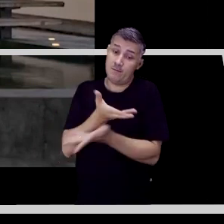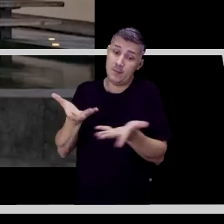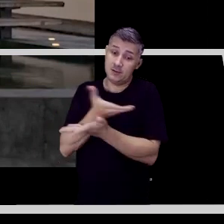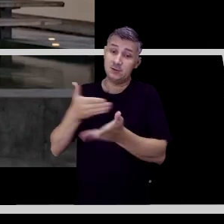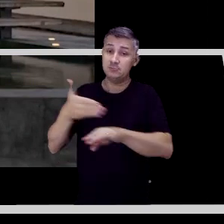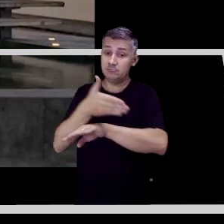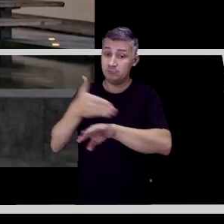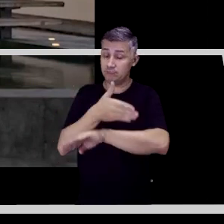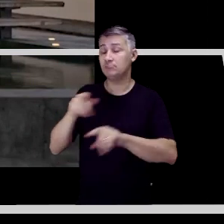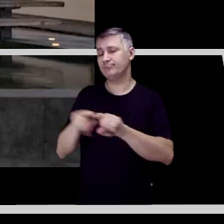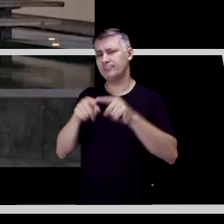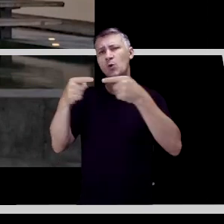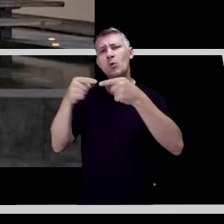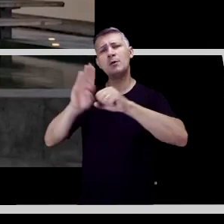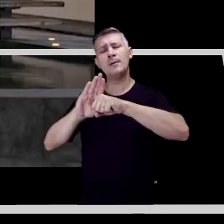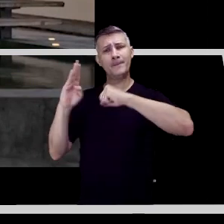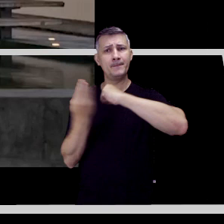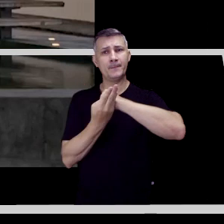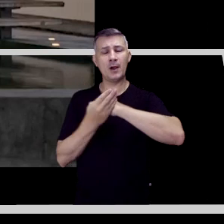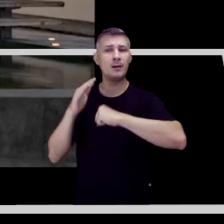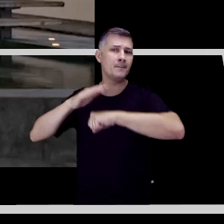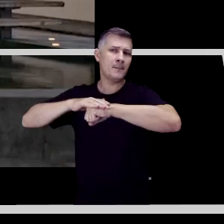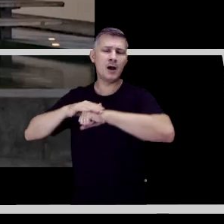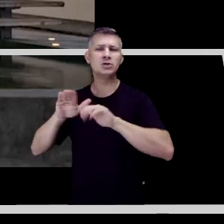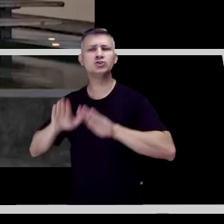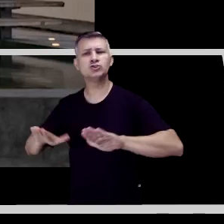semi-público, não que ele tenha essa entrada do público, ele está num